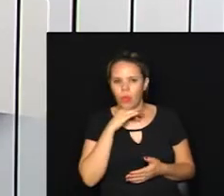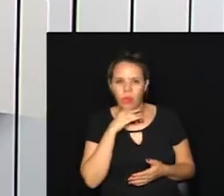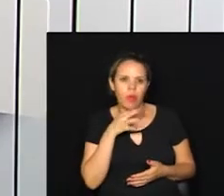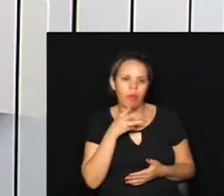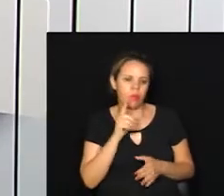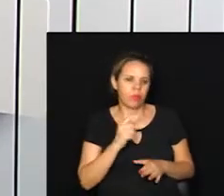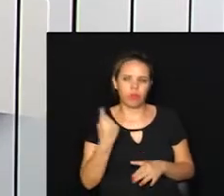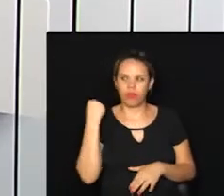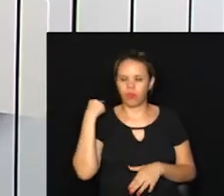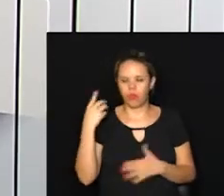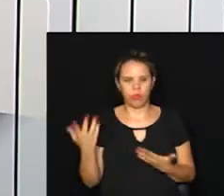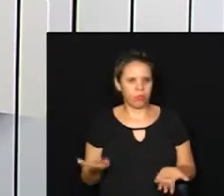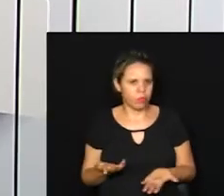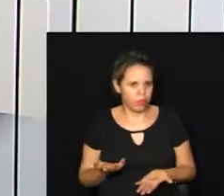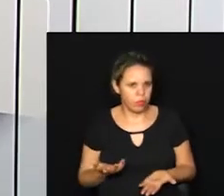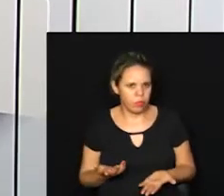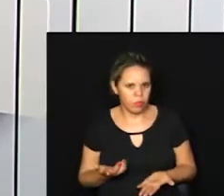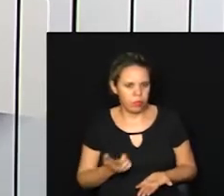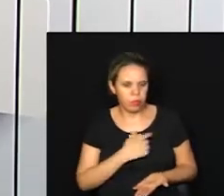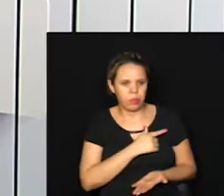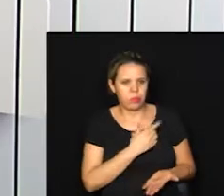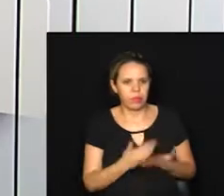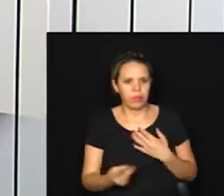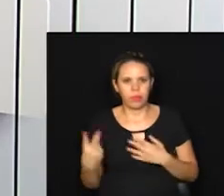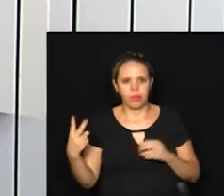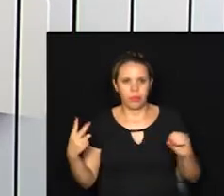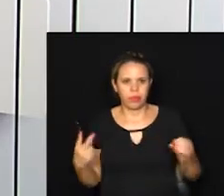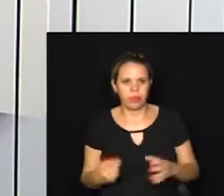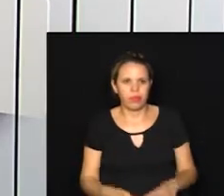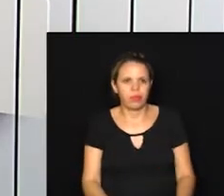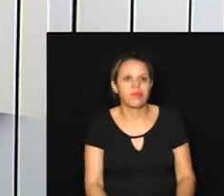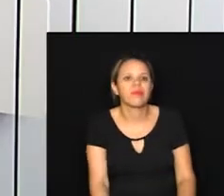igual ao último derby, quando o Bugre saiu perdendo por 2-0.